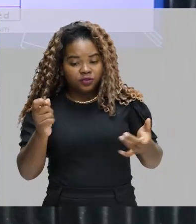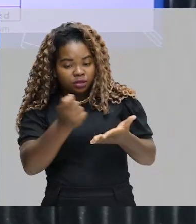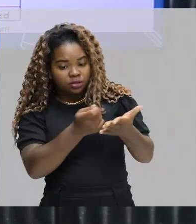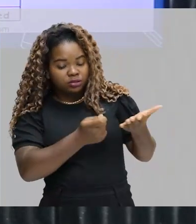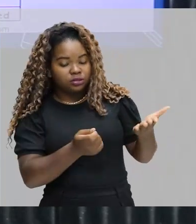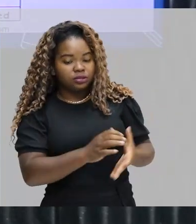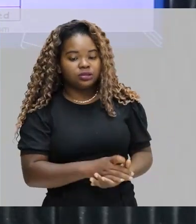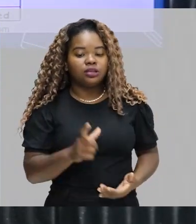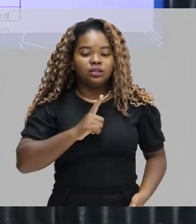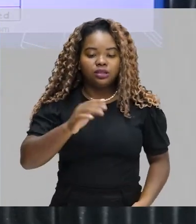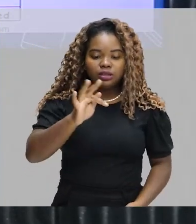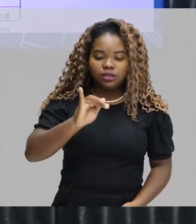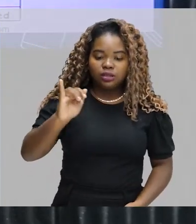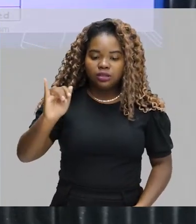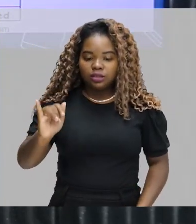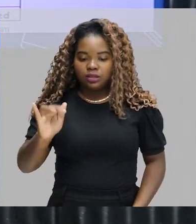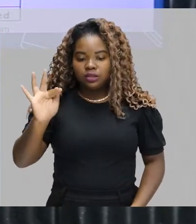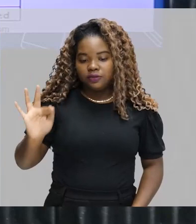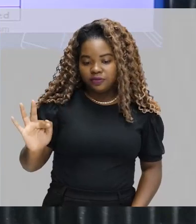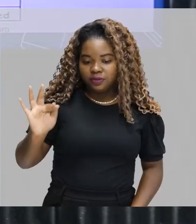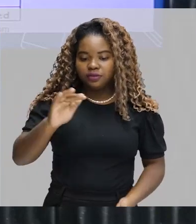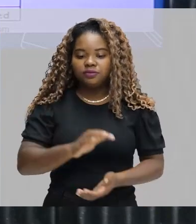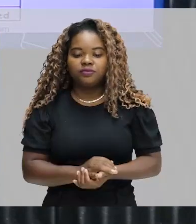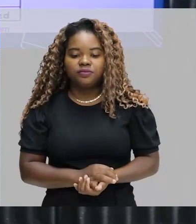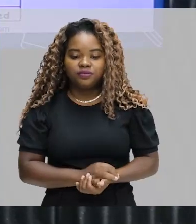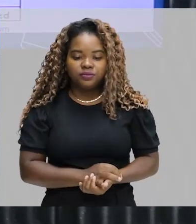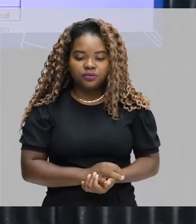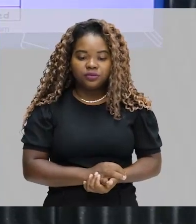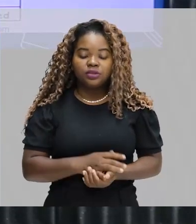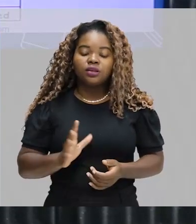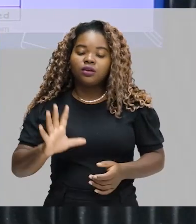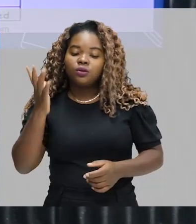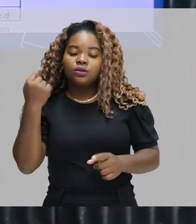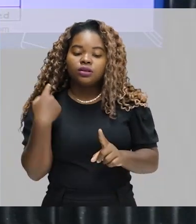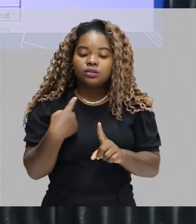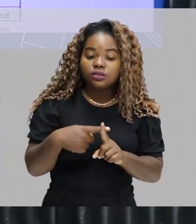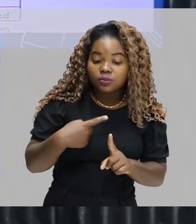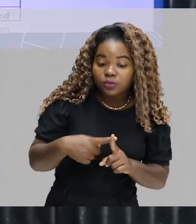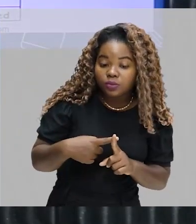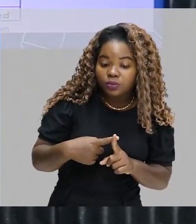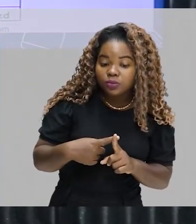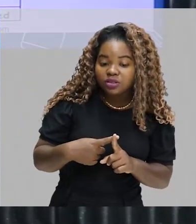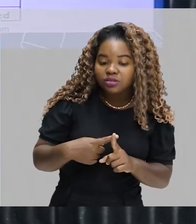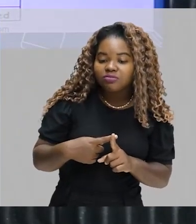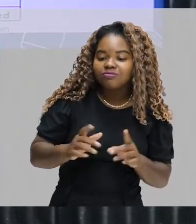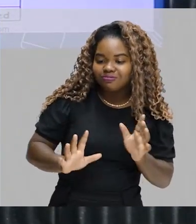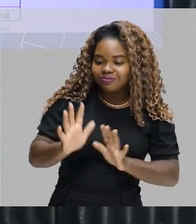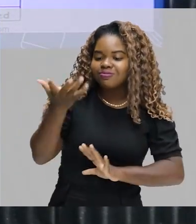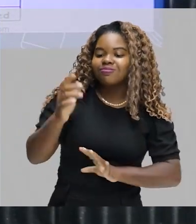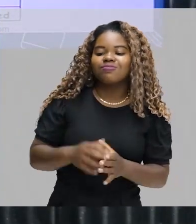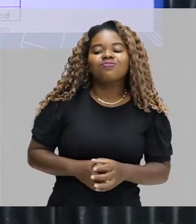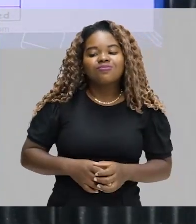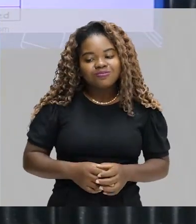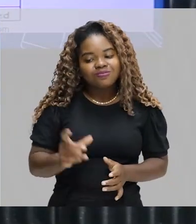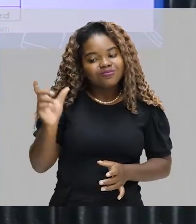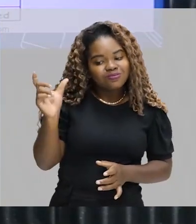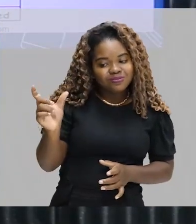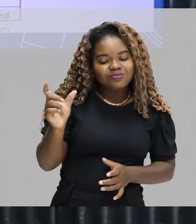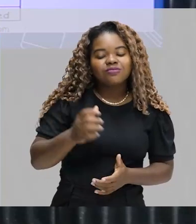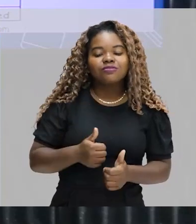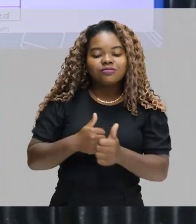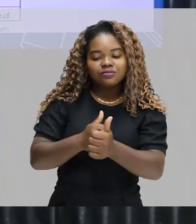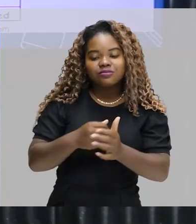ó. 5 vira fifth, e isso acontece justamente por causa da origem das palavras,